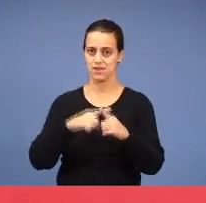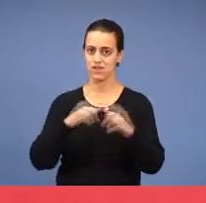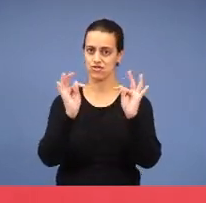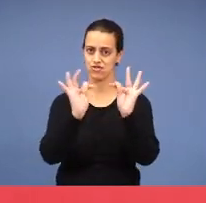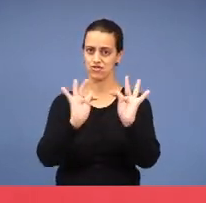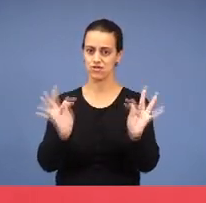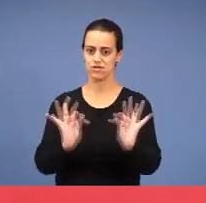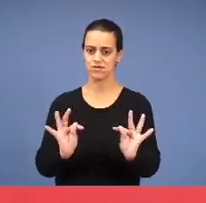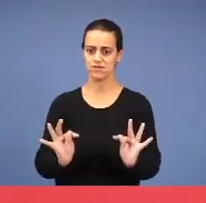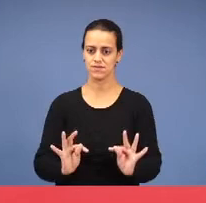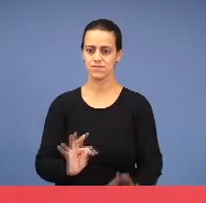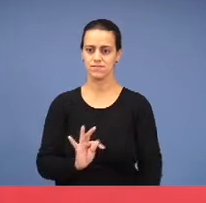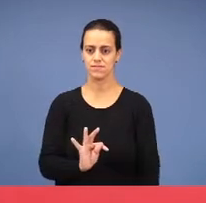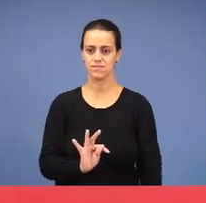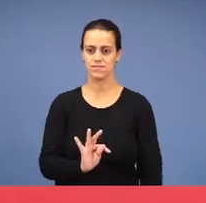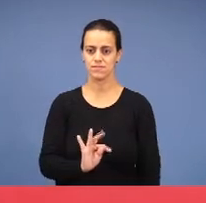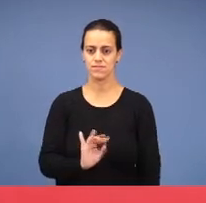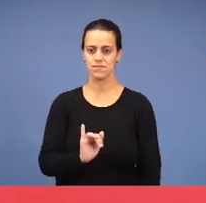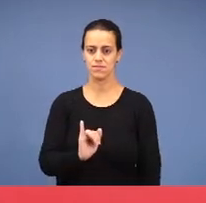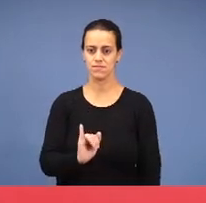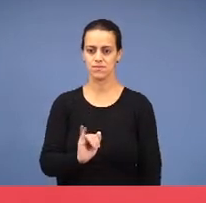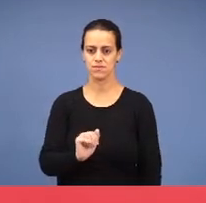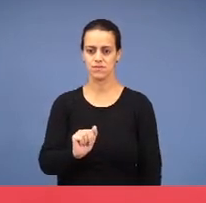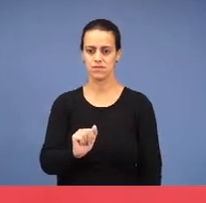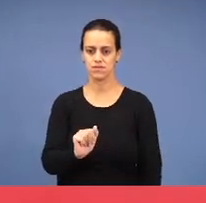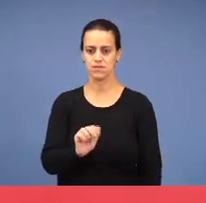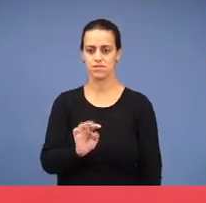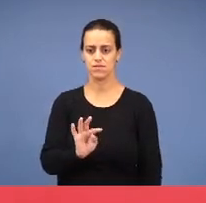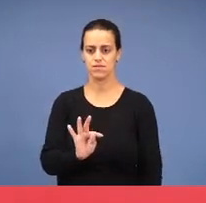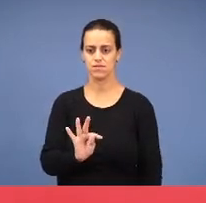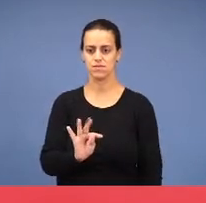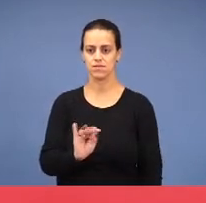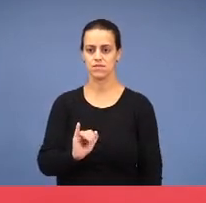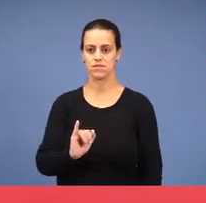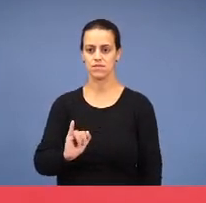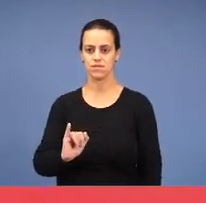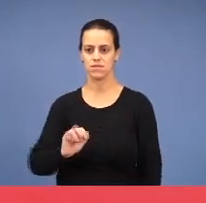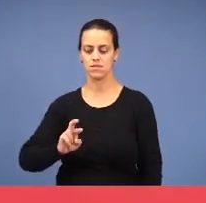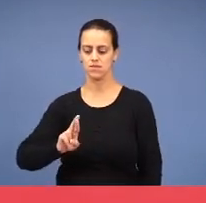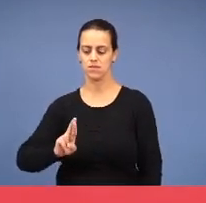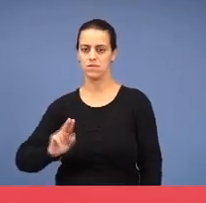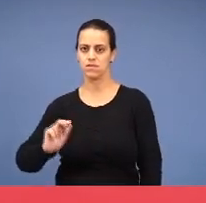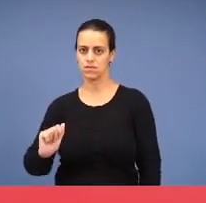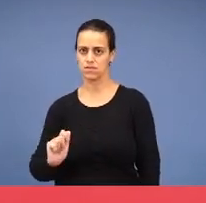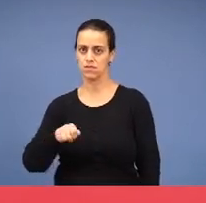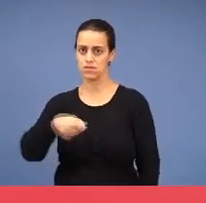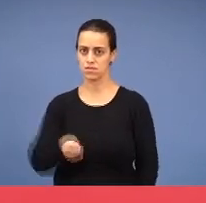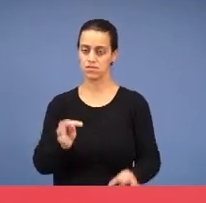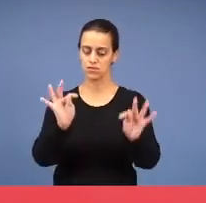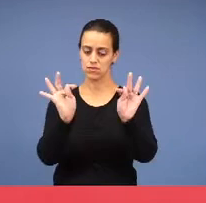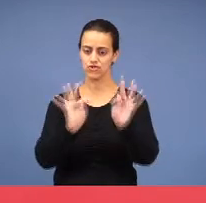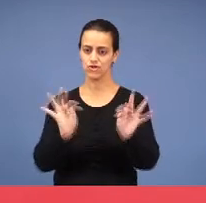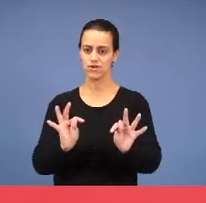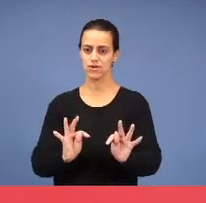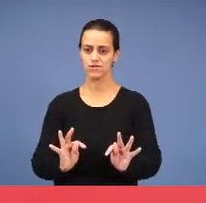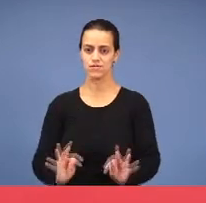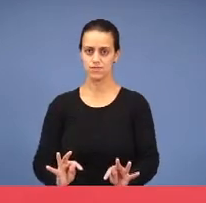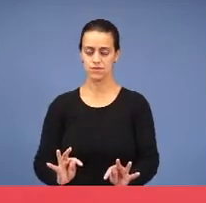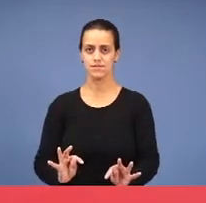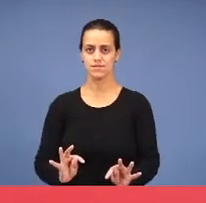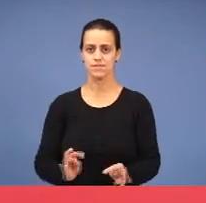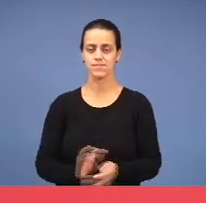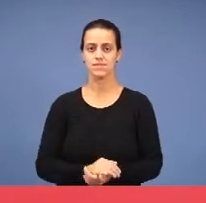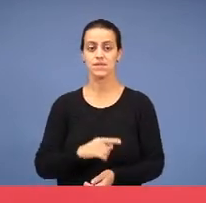lembrando que nós estamos devendo uma resposta a uma pergunta que foi formulada, seria a nossa primeira pergunta